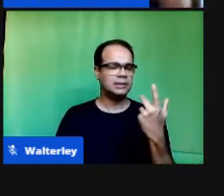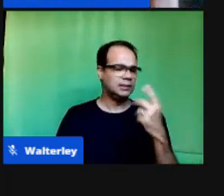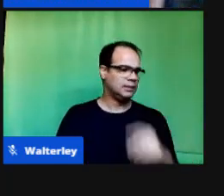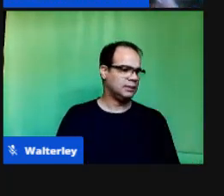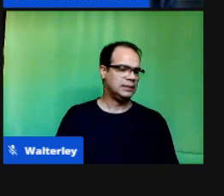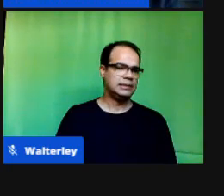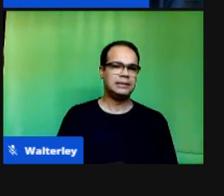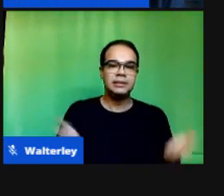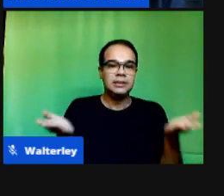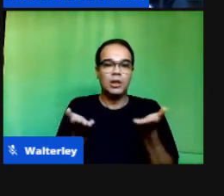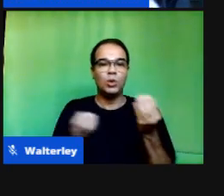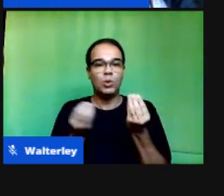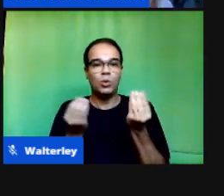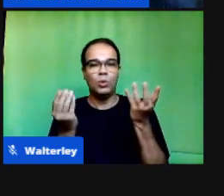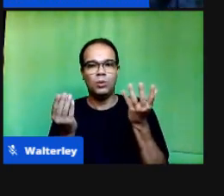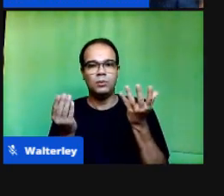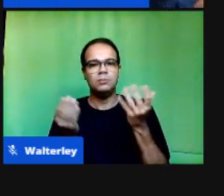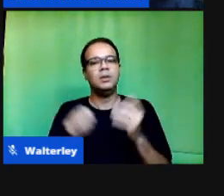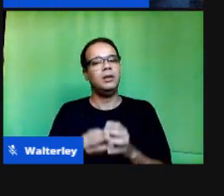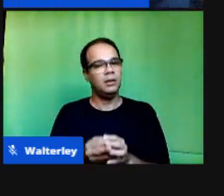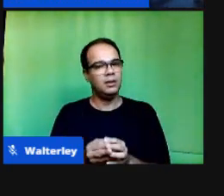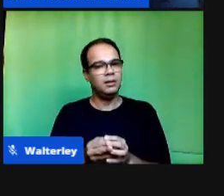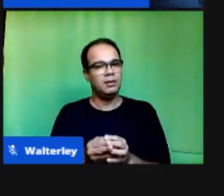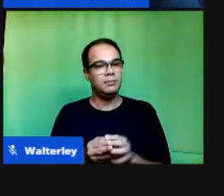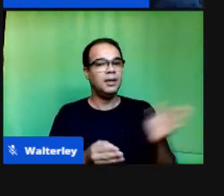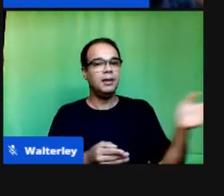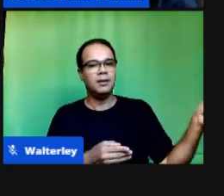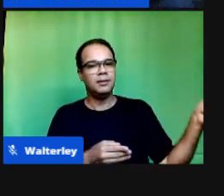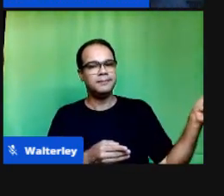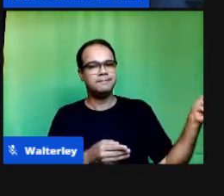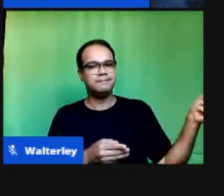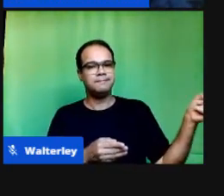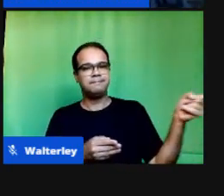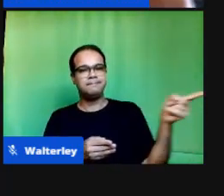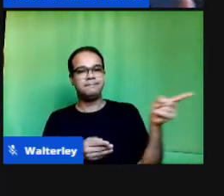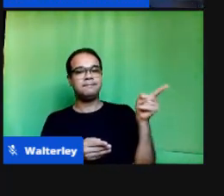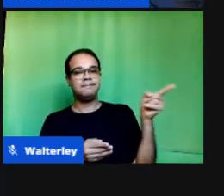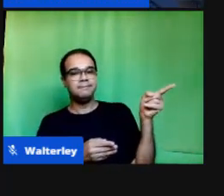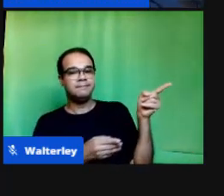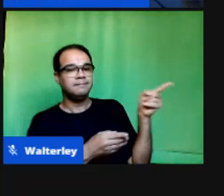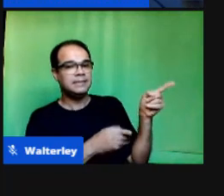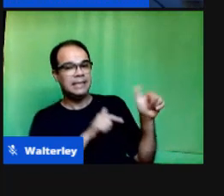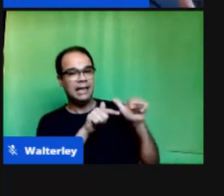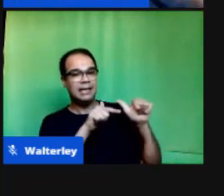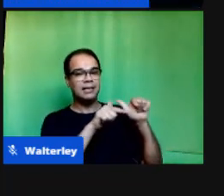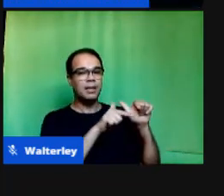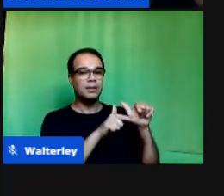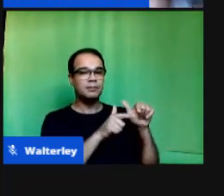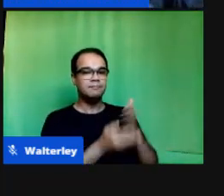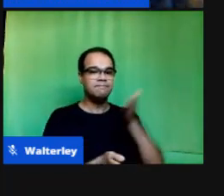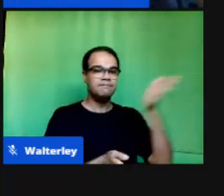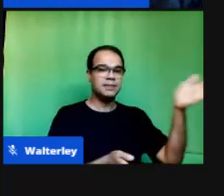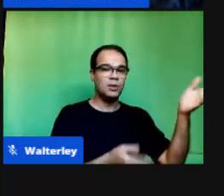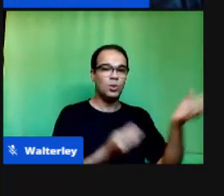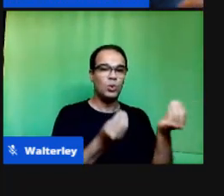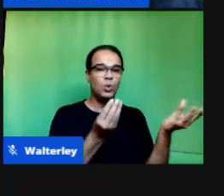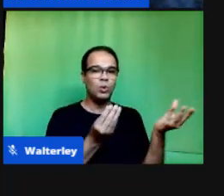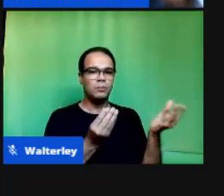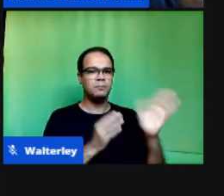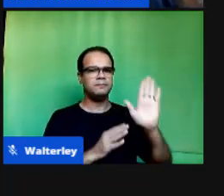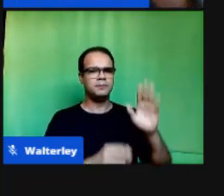Algo importante ali na frente, minutos antes, acontece alguma coisa. Você precisa o quê? Retomar. Respira